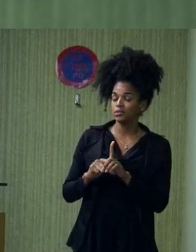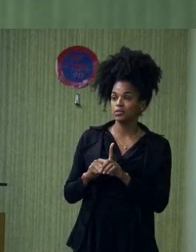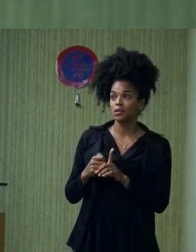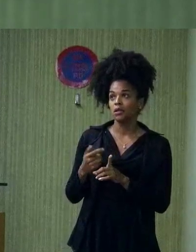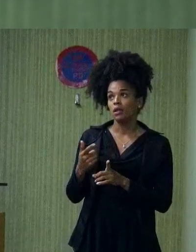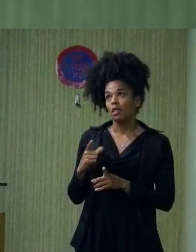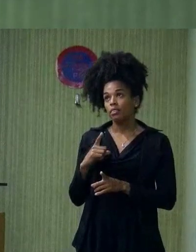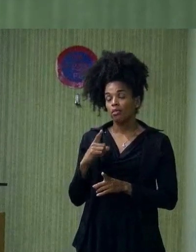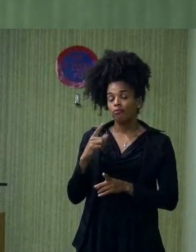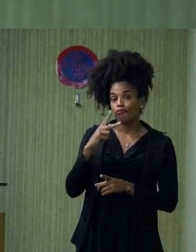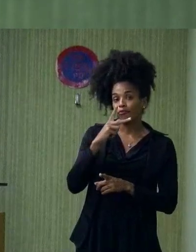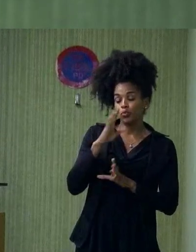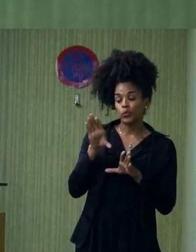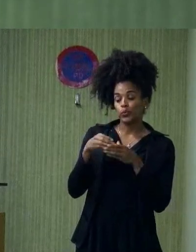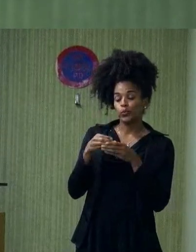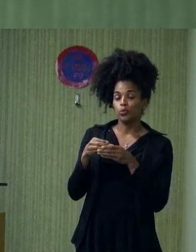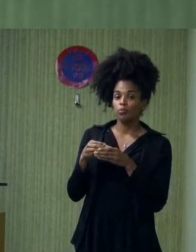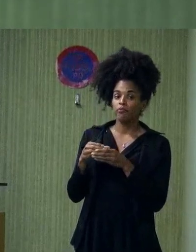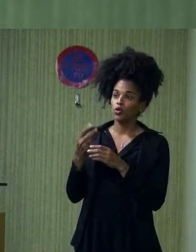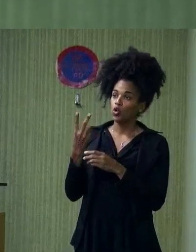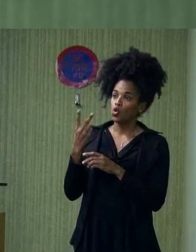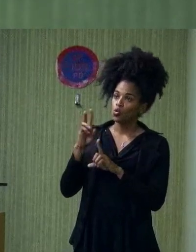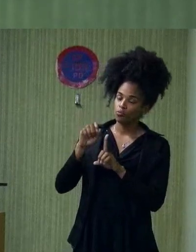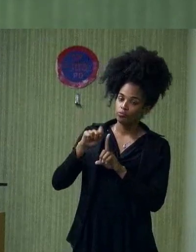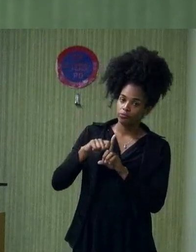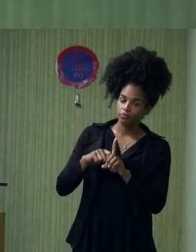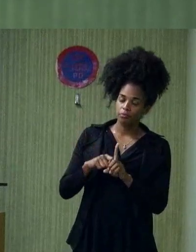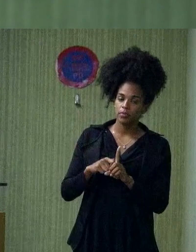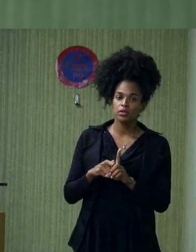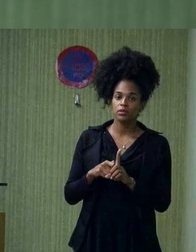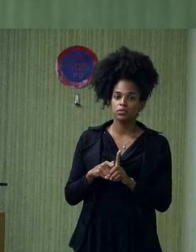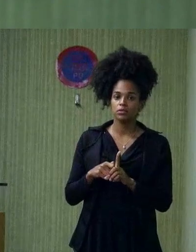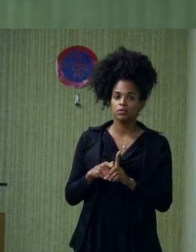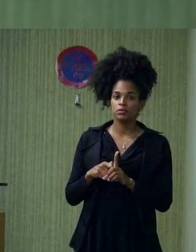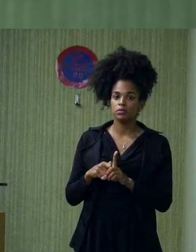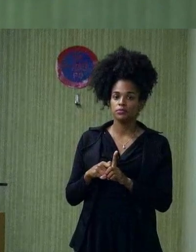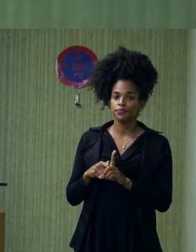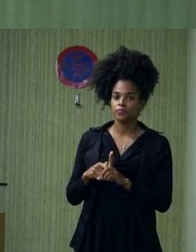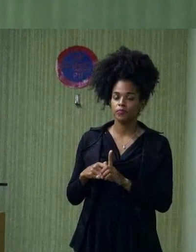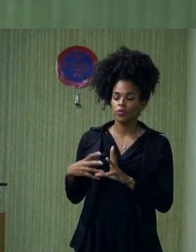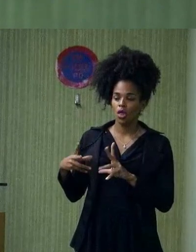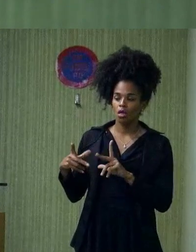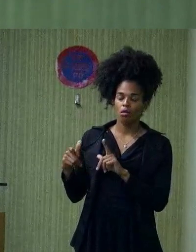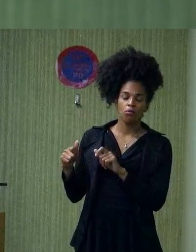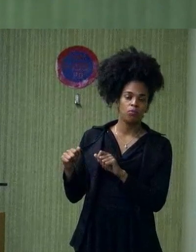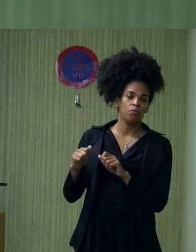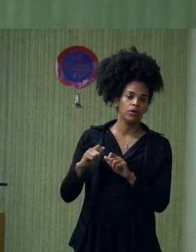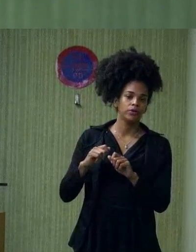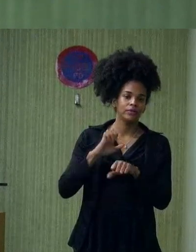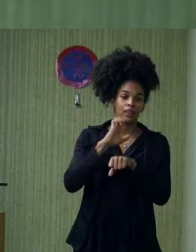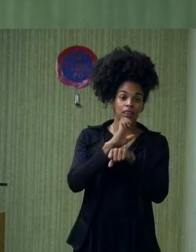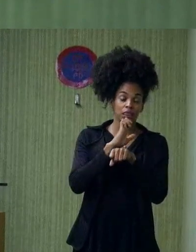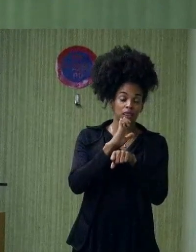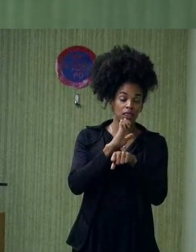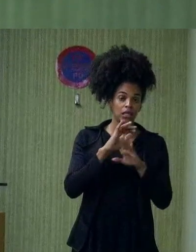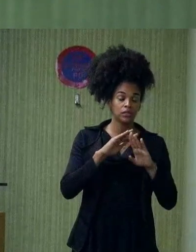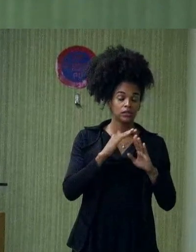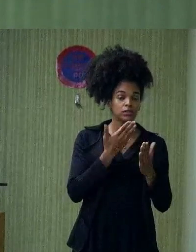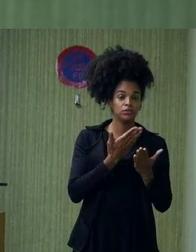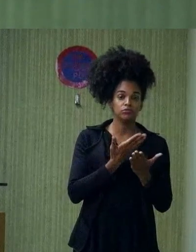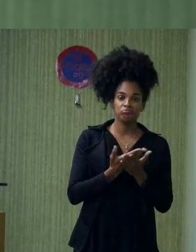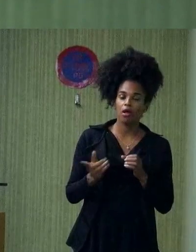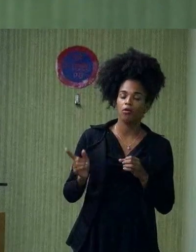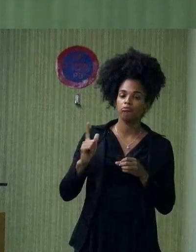foi por dois a maioria voltou da rede estadual que foi atingida voltou agora no dia 5 de agosto mas tem escolas com